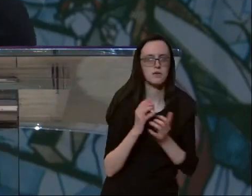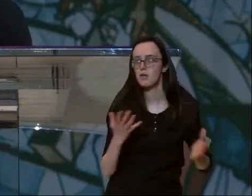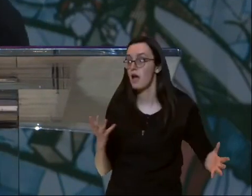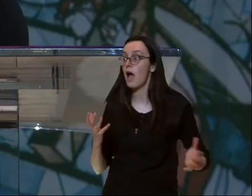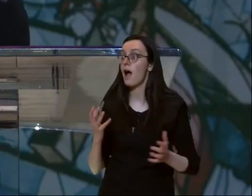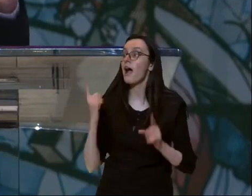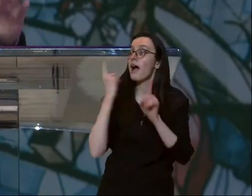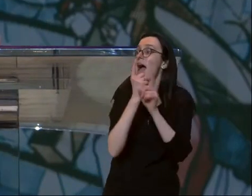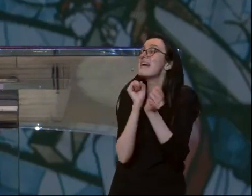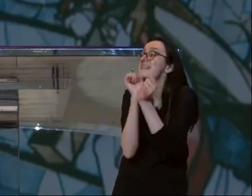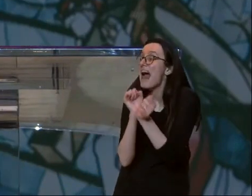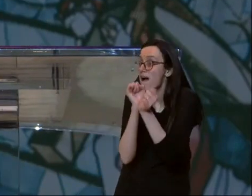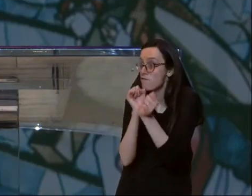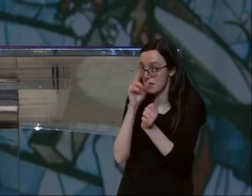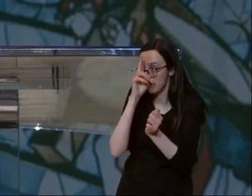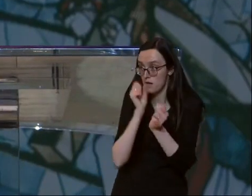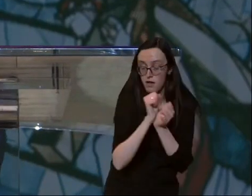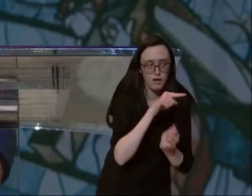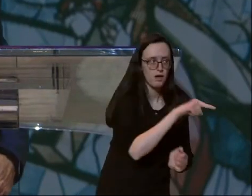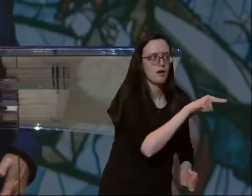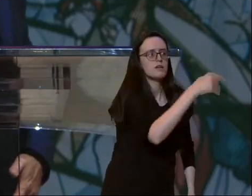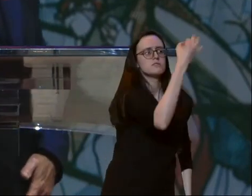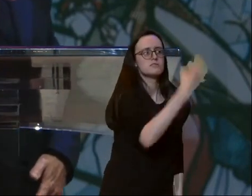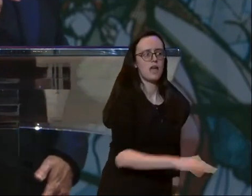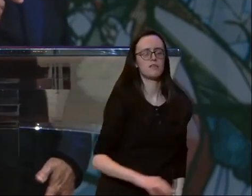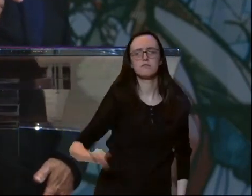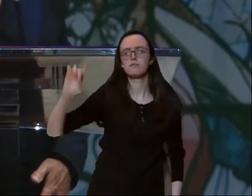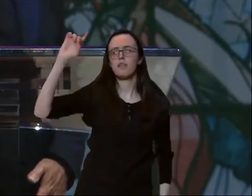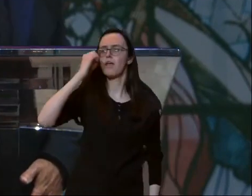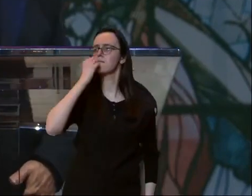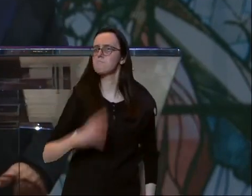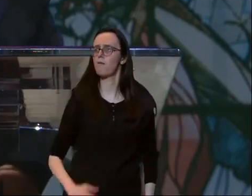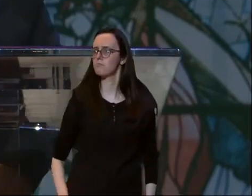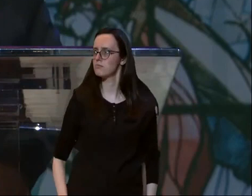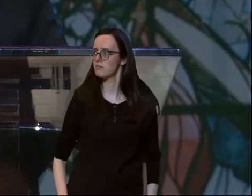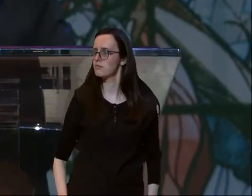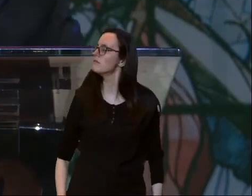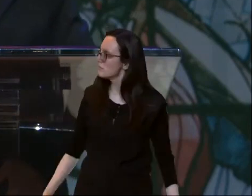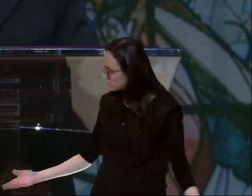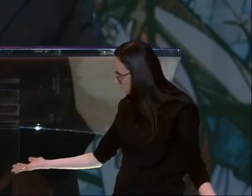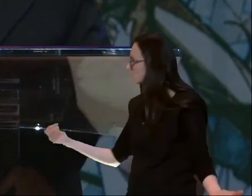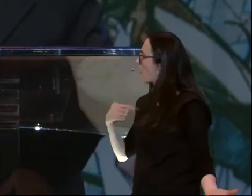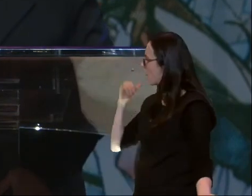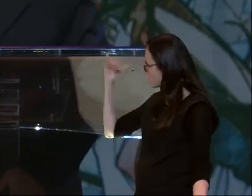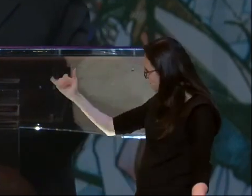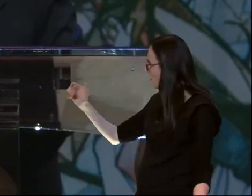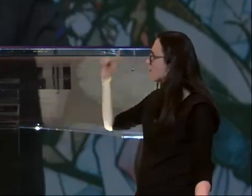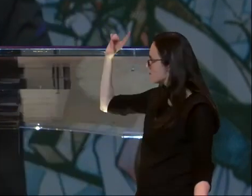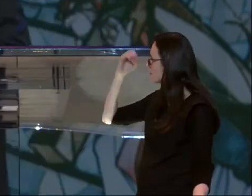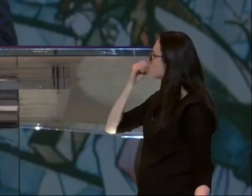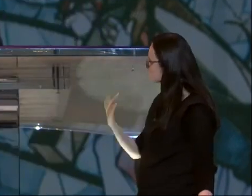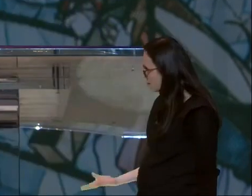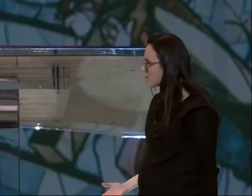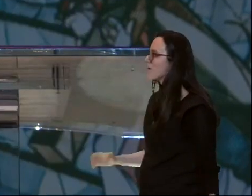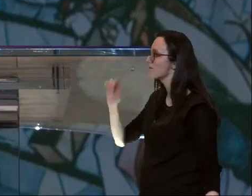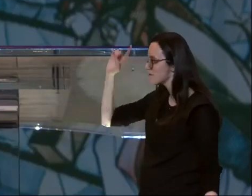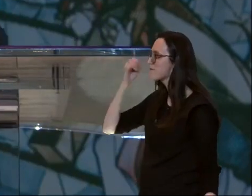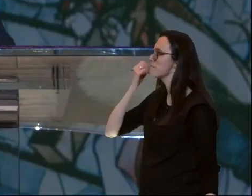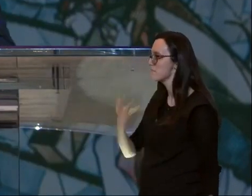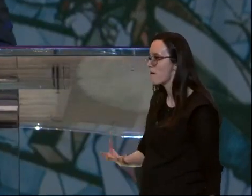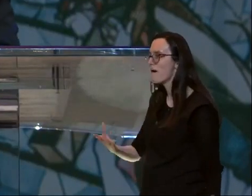rapaz, você tinha toda a razão. Deus é bom. Eu sei que Deus é bom. Pois é, Deus é bom